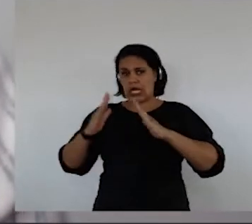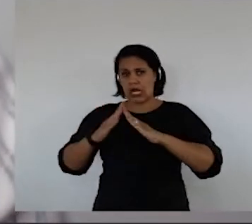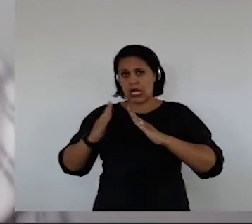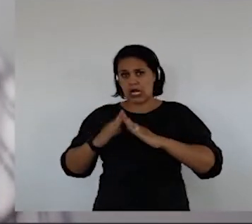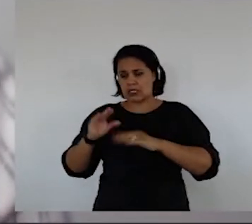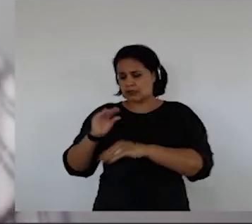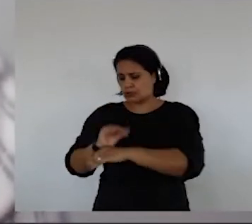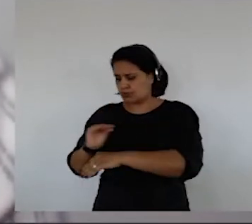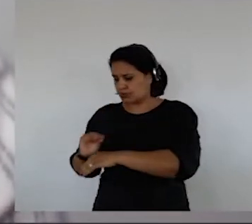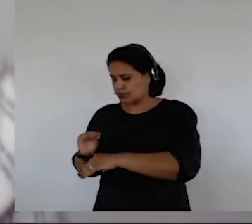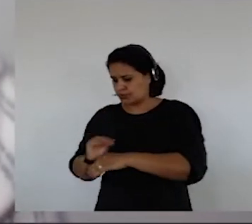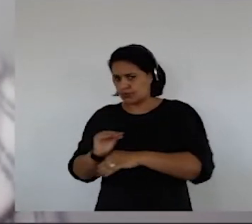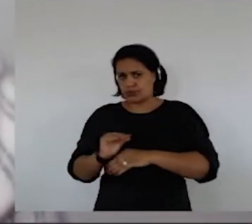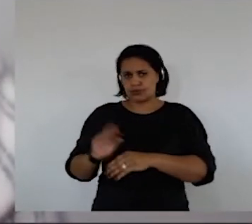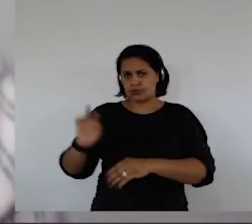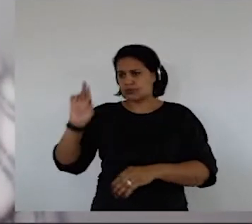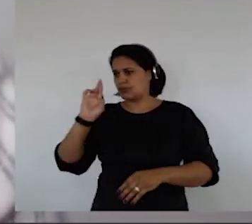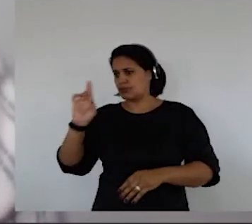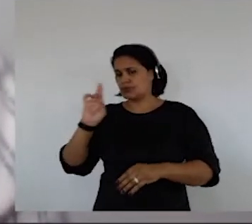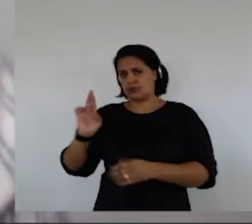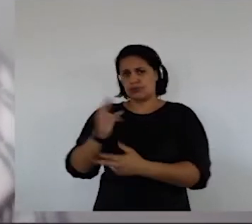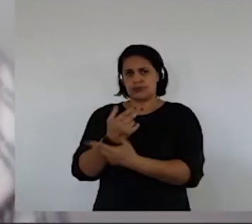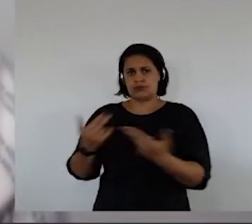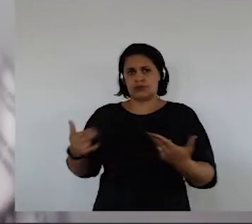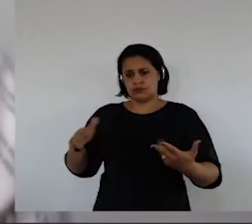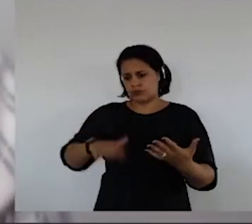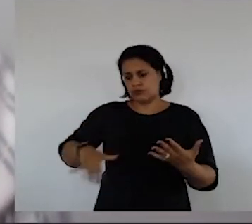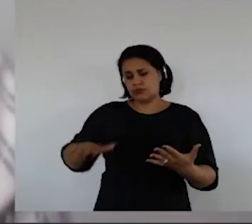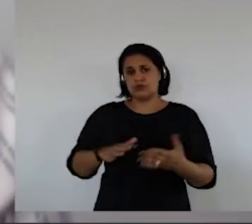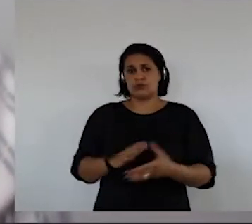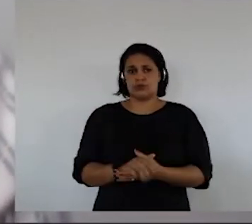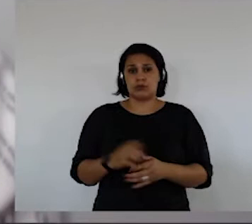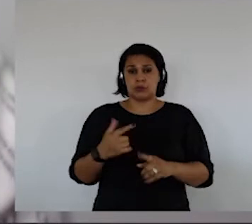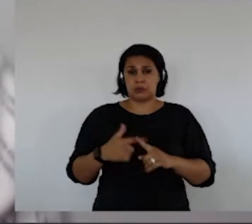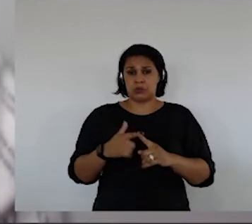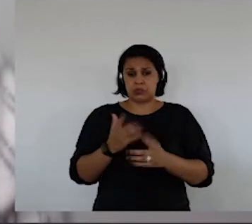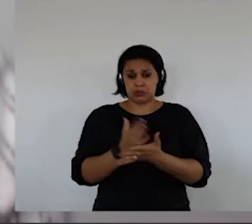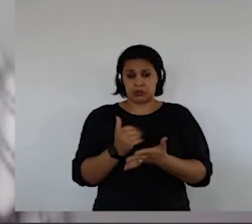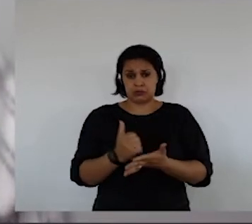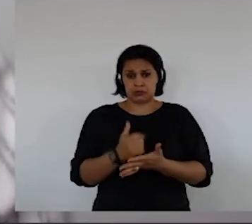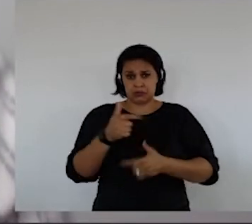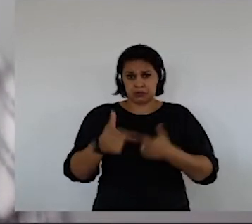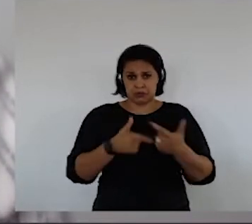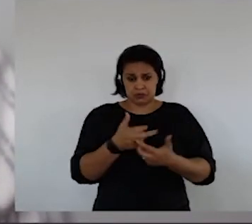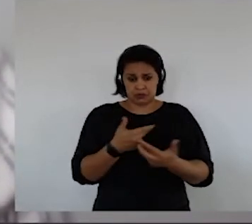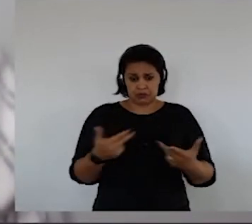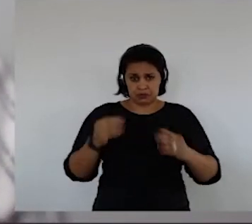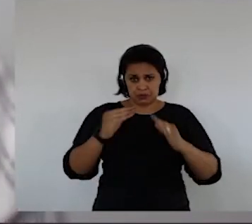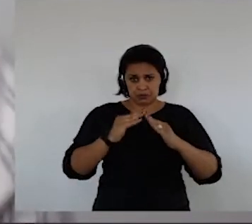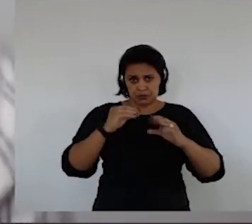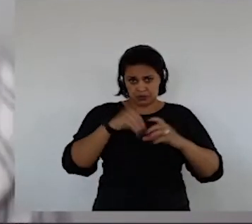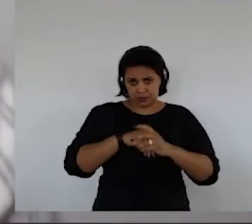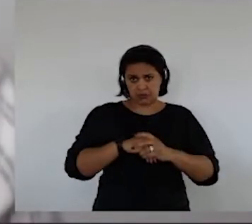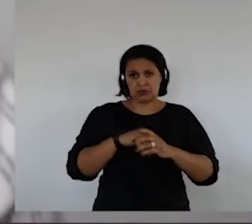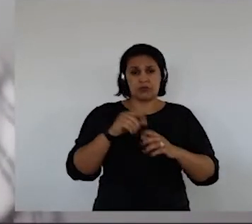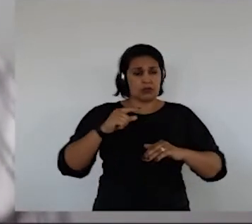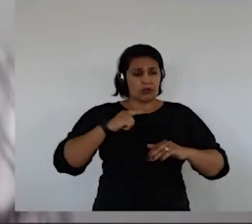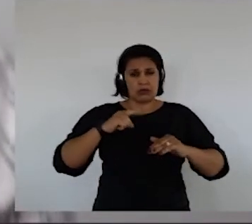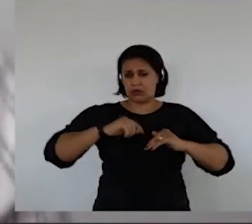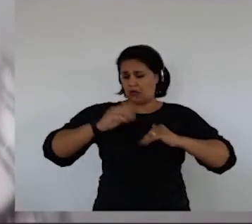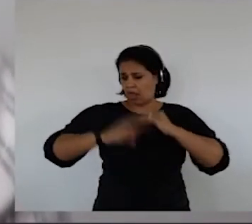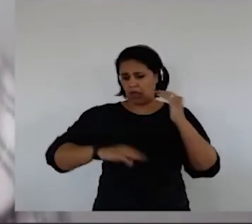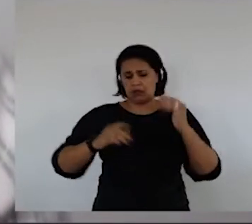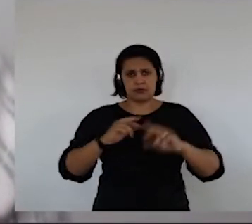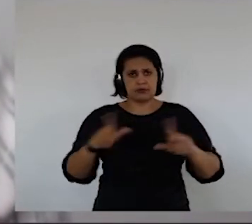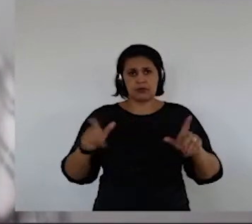filhos inteiramente sob sua responsabilidade. Porque a divisão das tarefas domésticas nos lares brasileiros já conta com extremo desequilíbrio, uma